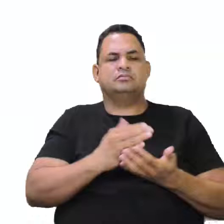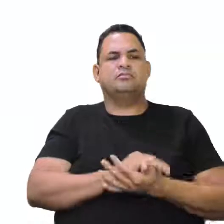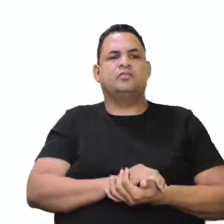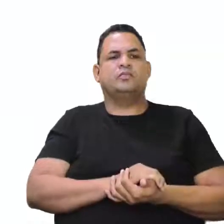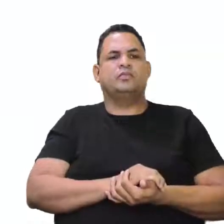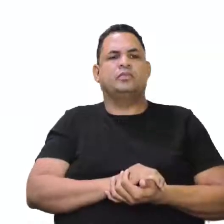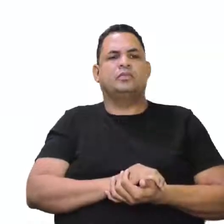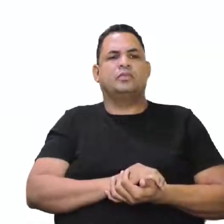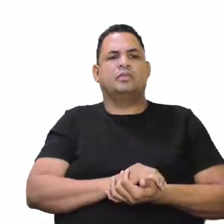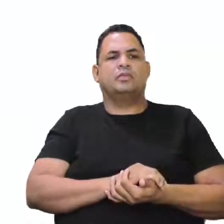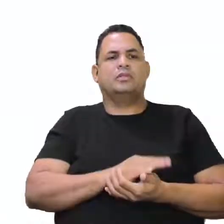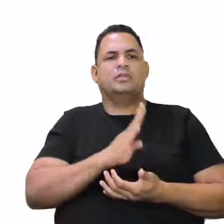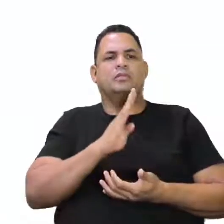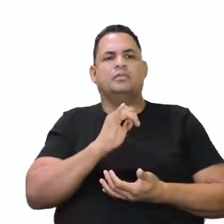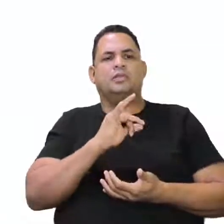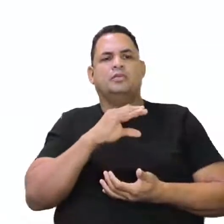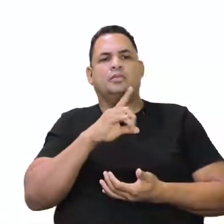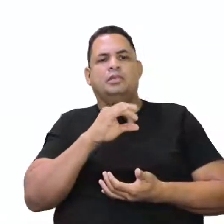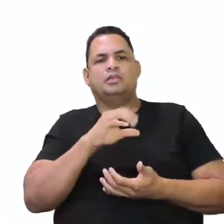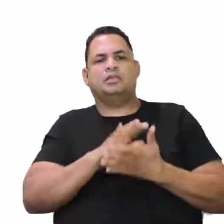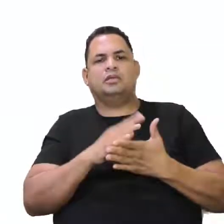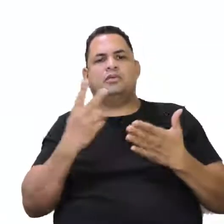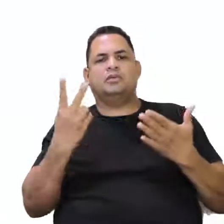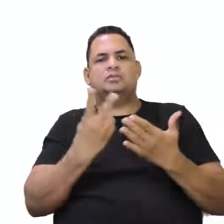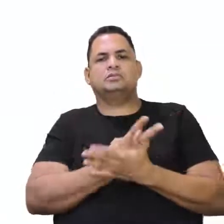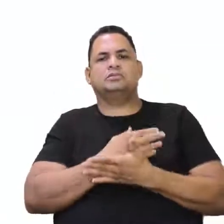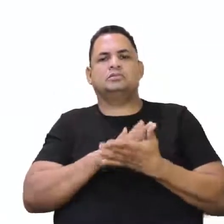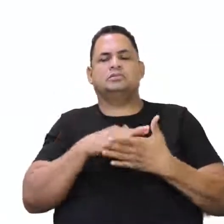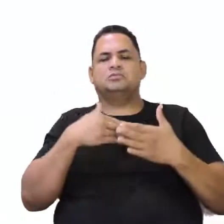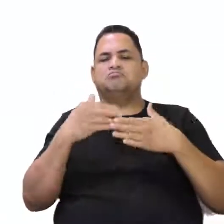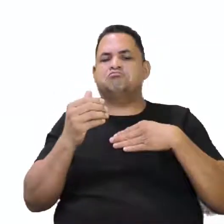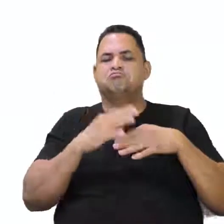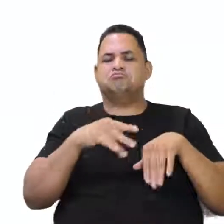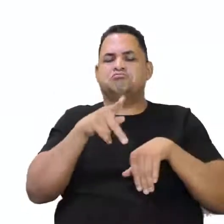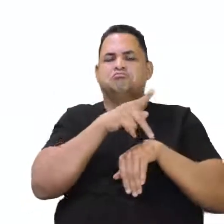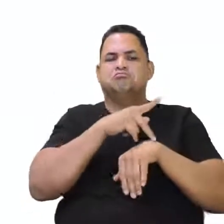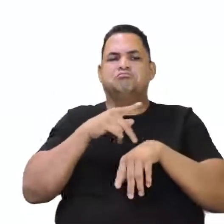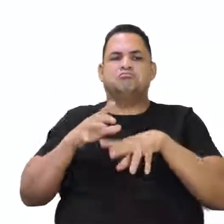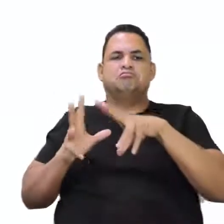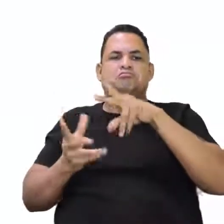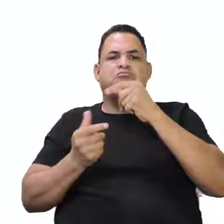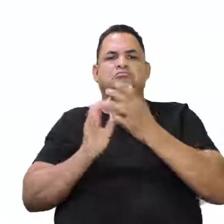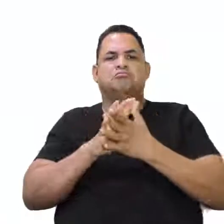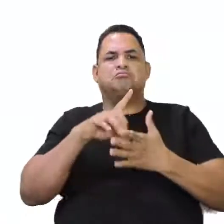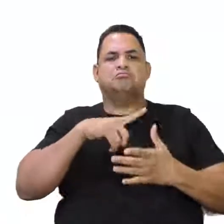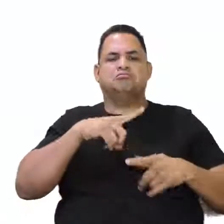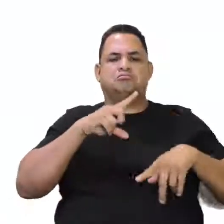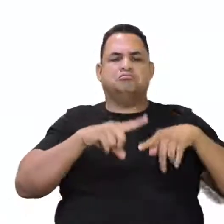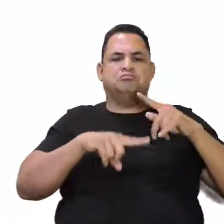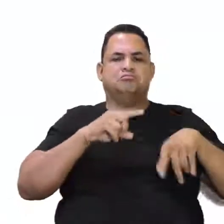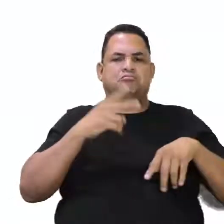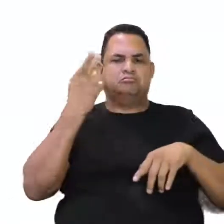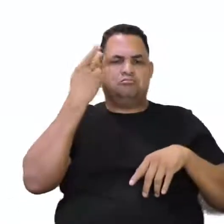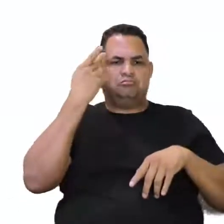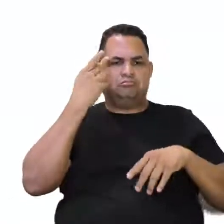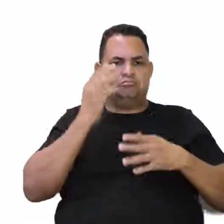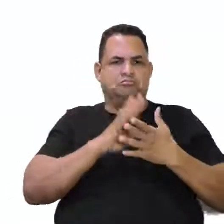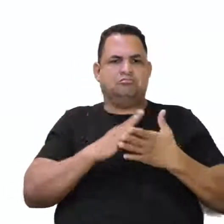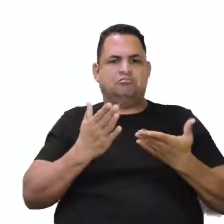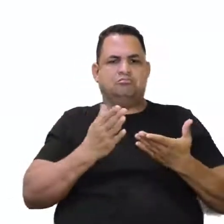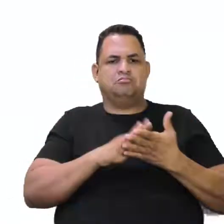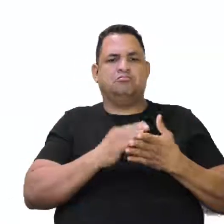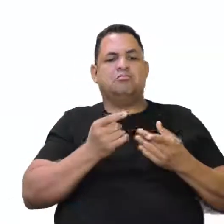lá, a biopirataria acontece em qualquer país no mundo que possua recursos naturais